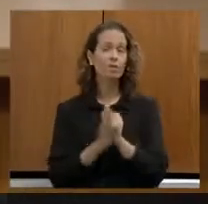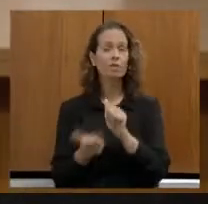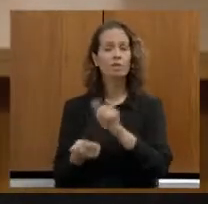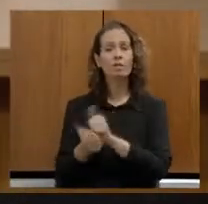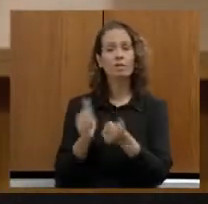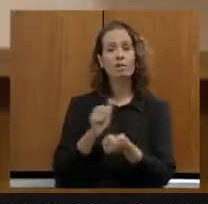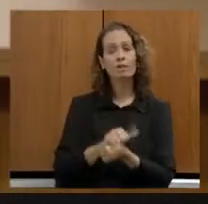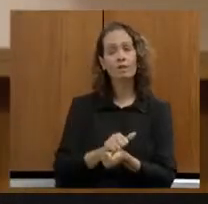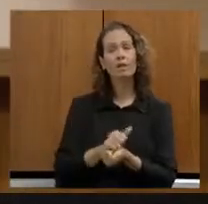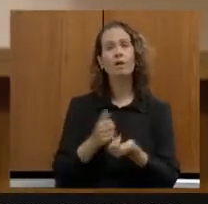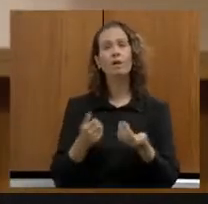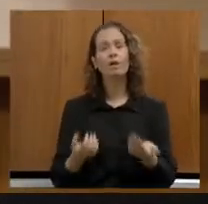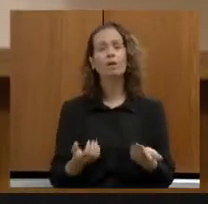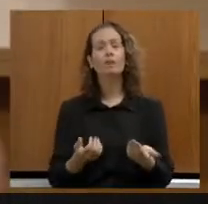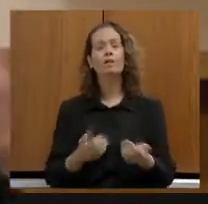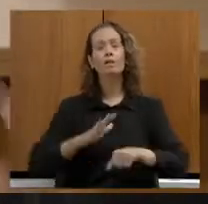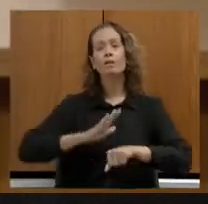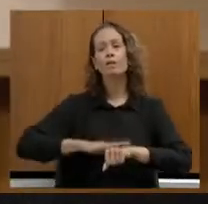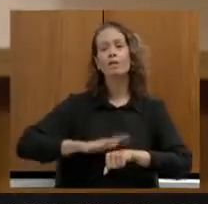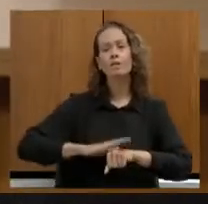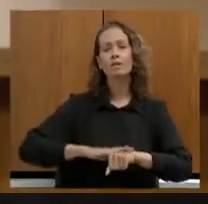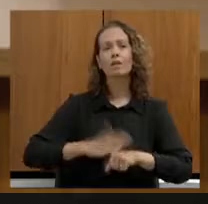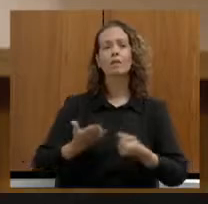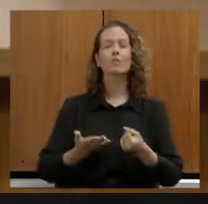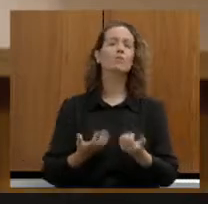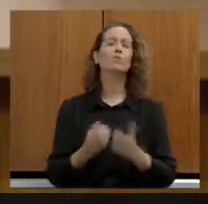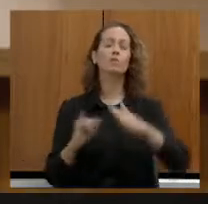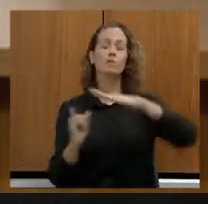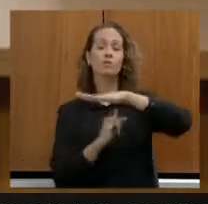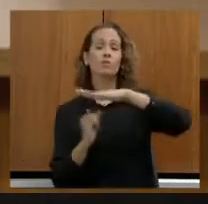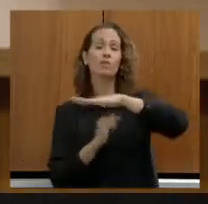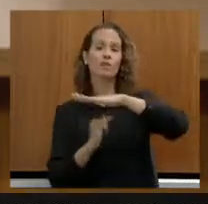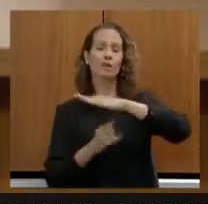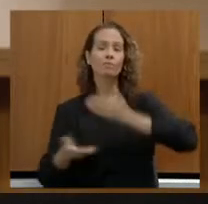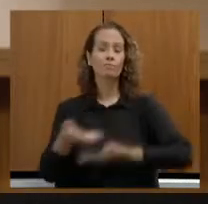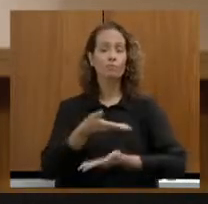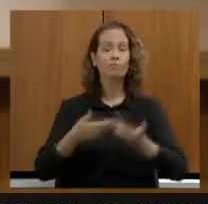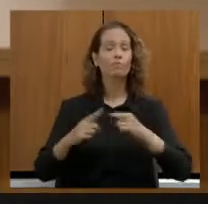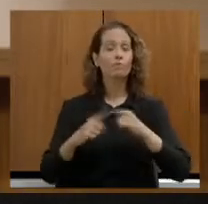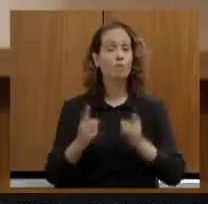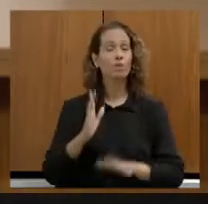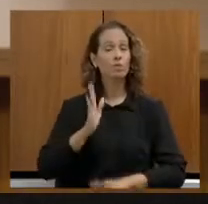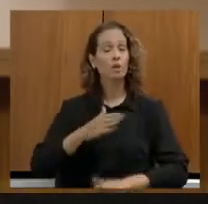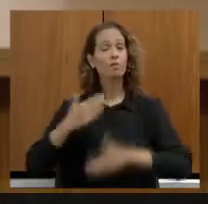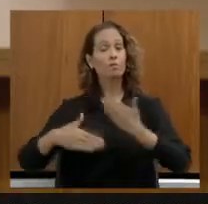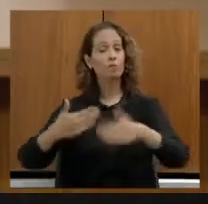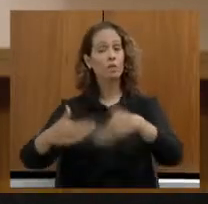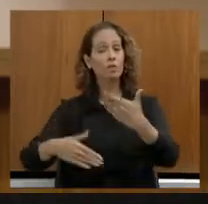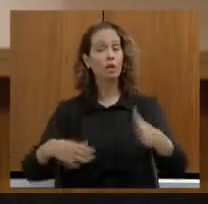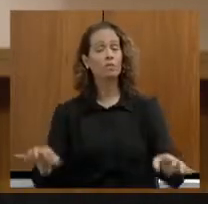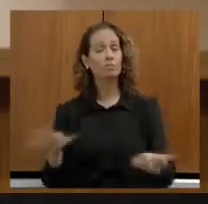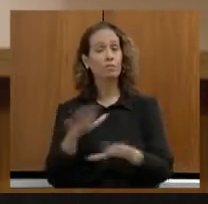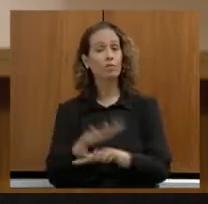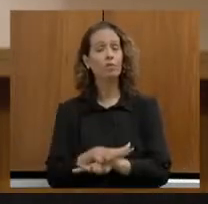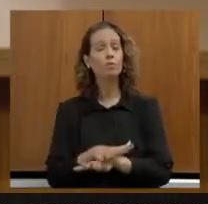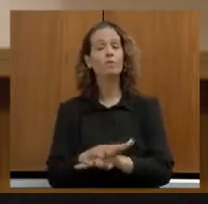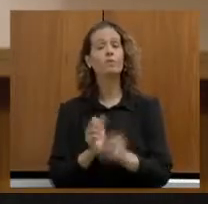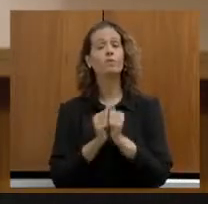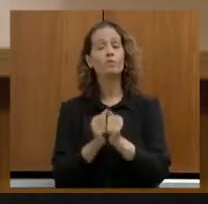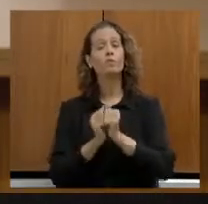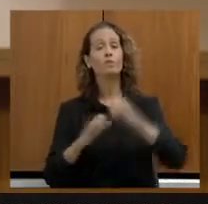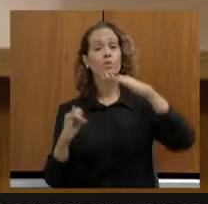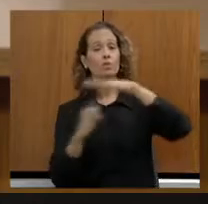em relação a fluxo de realização de repasse das instituições mas já estamos aí com o processo todo concluído com as instituições